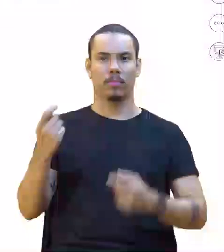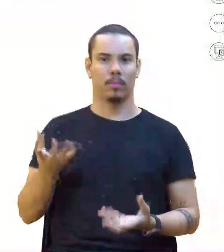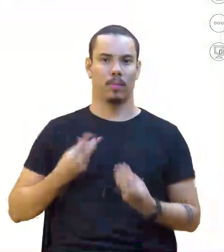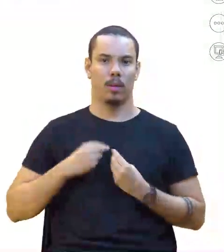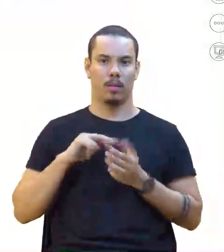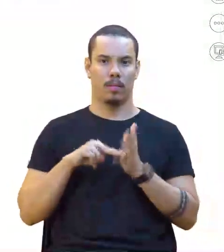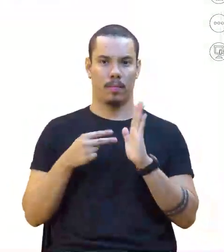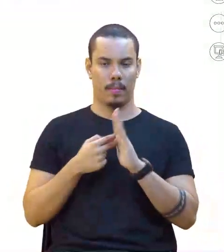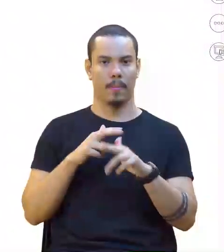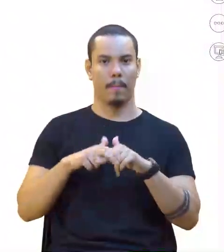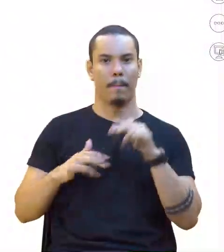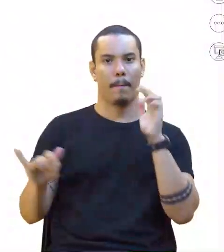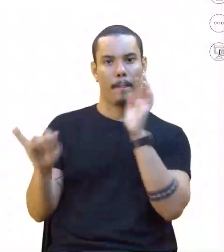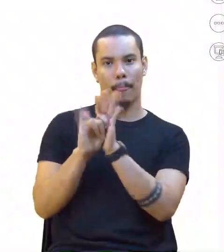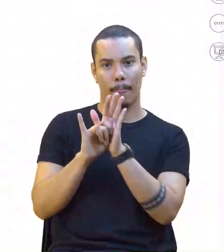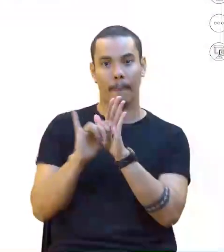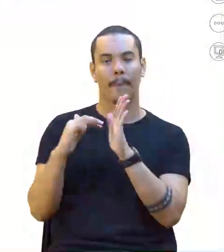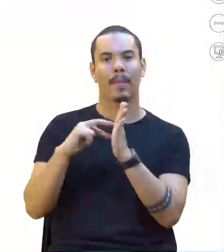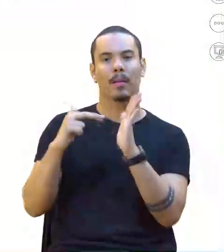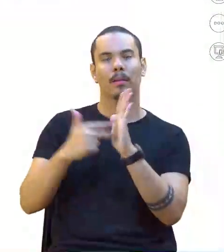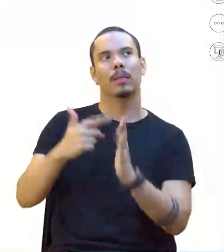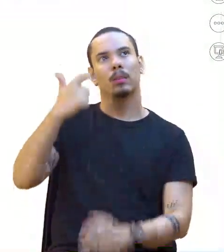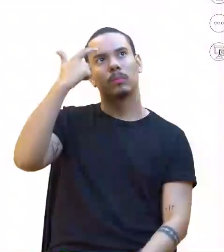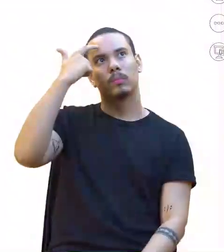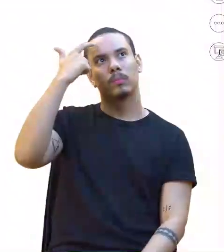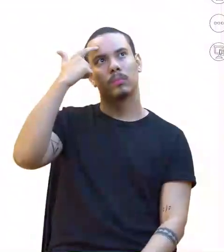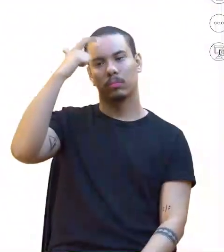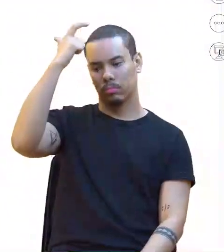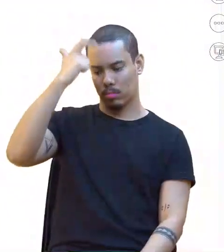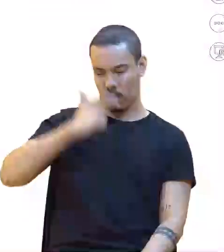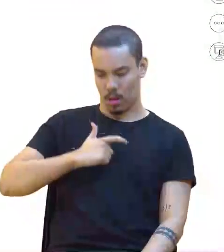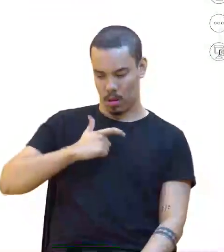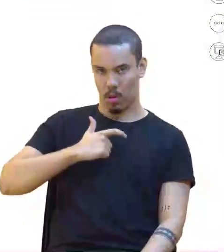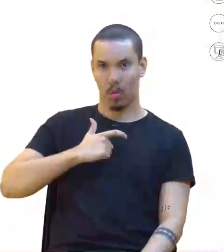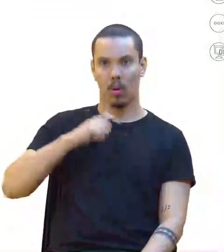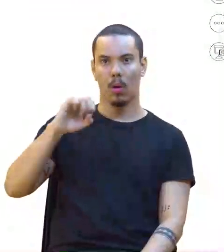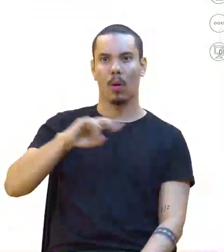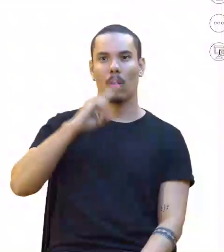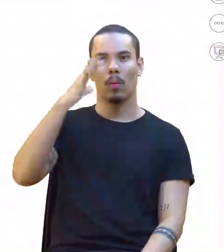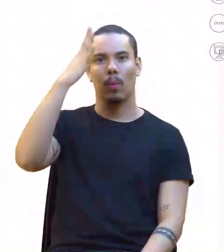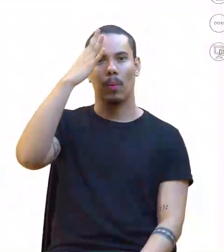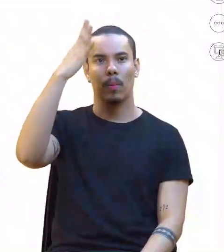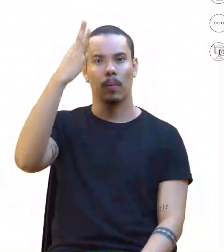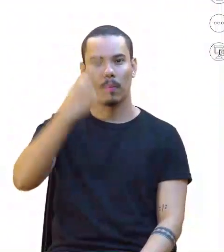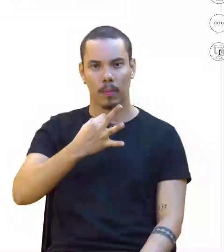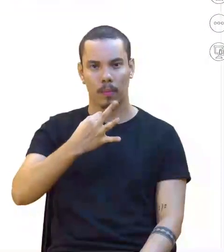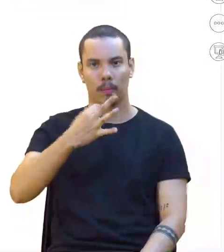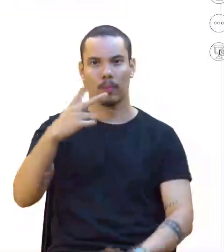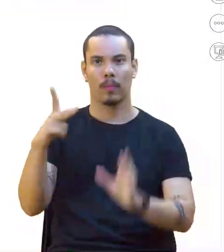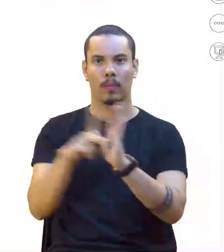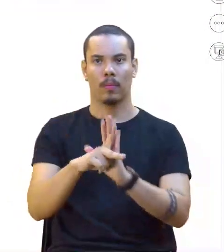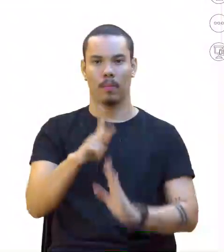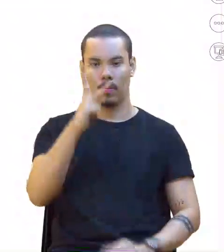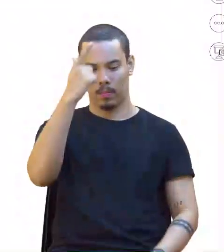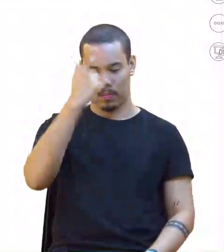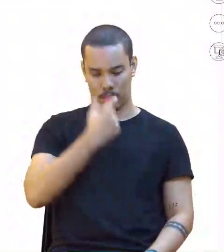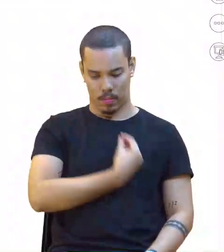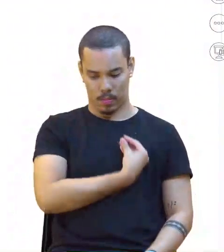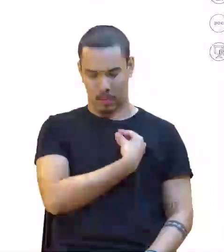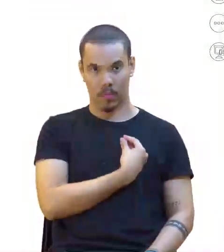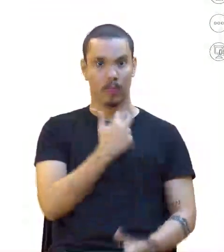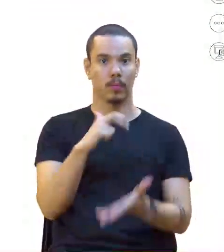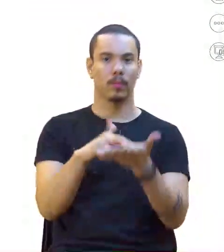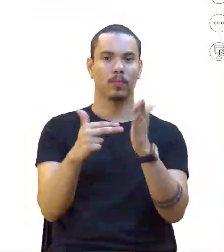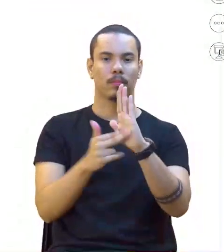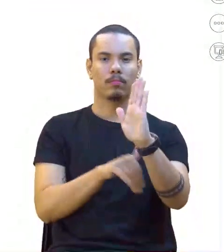a identidade é aquilo que ela pensa sobre ela mesma, é o que ela tem de entendimento sobre ela mesma e tudo que é significativo